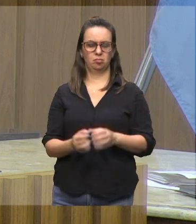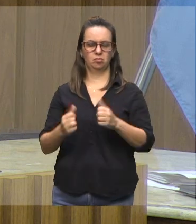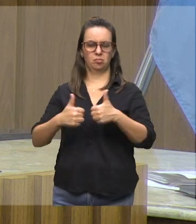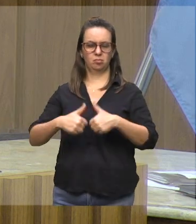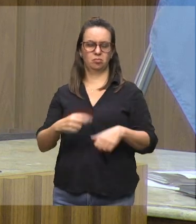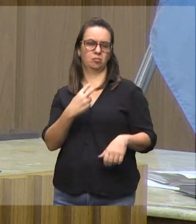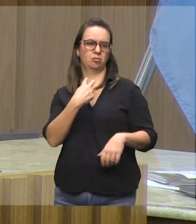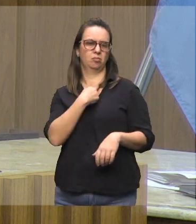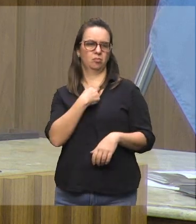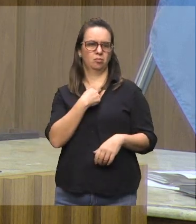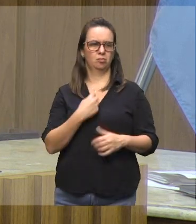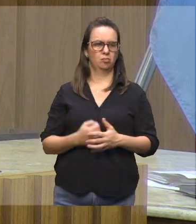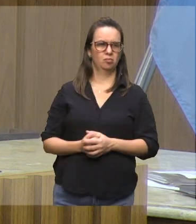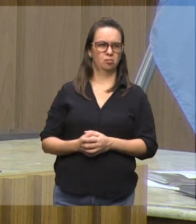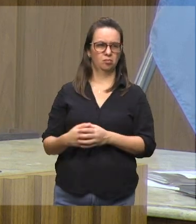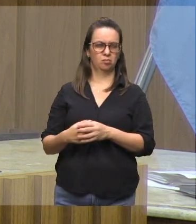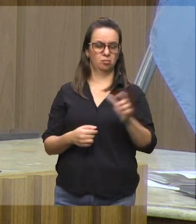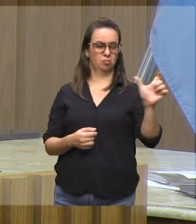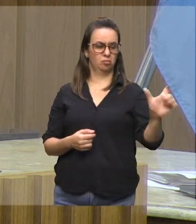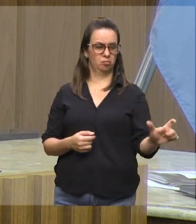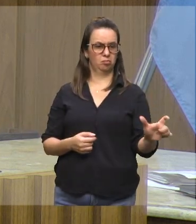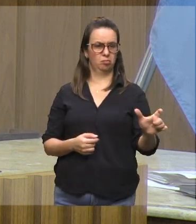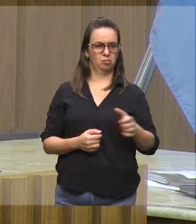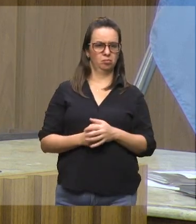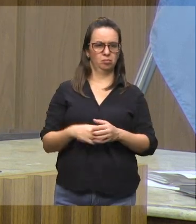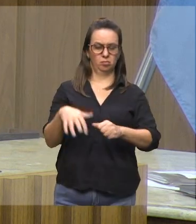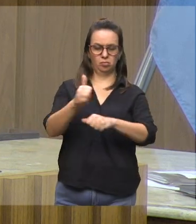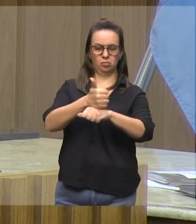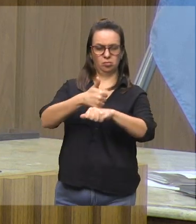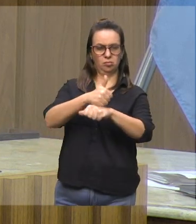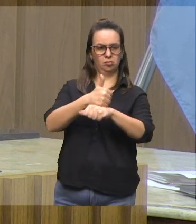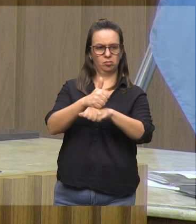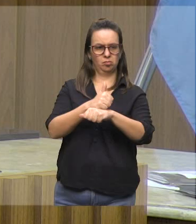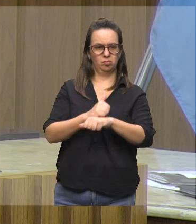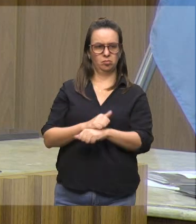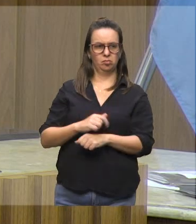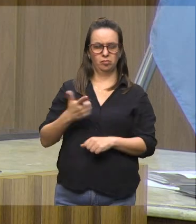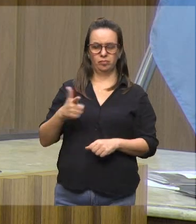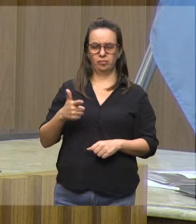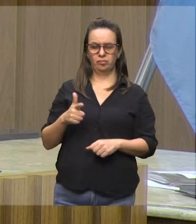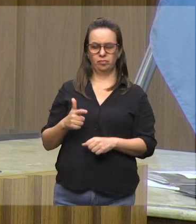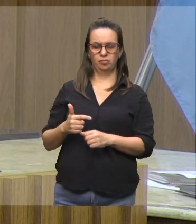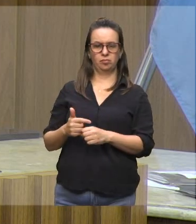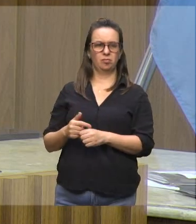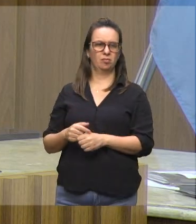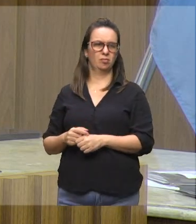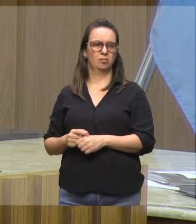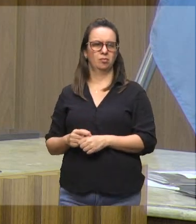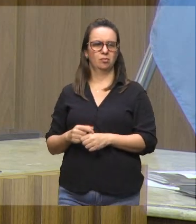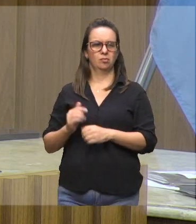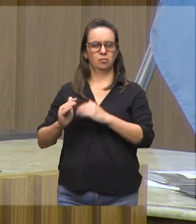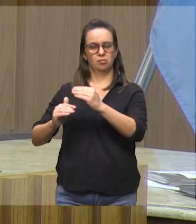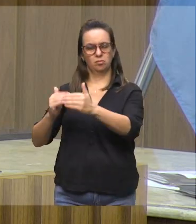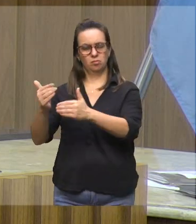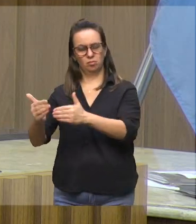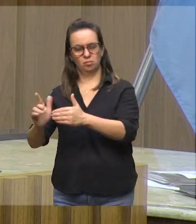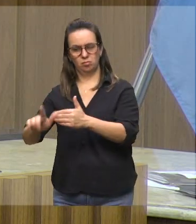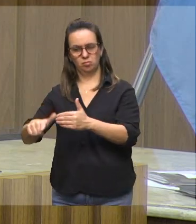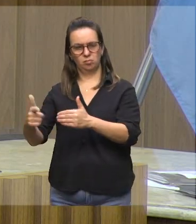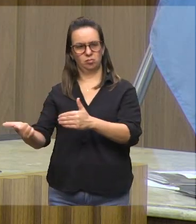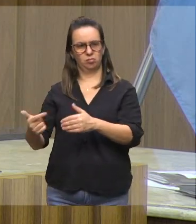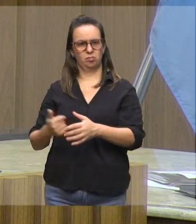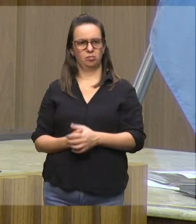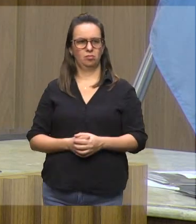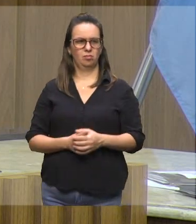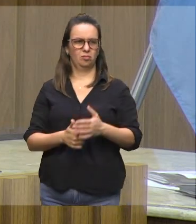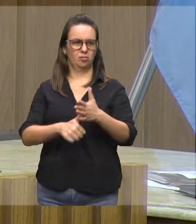carreira no quadro do hospital regional, sem terceirização, porque a terceirização a gente já viu que o hospital regional tem e, às vezes, também não dá certo em alguns